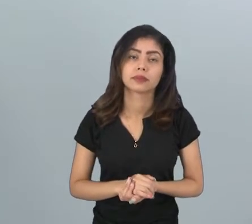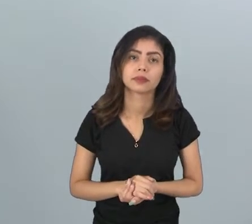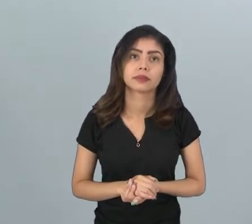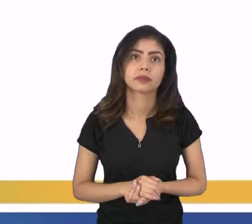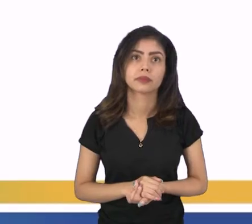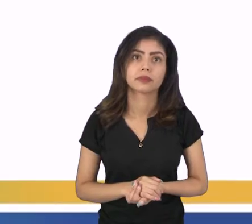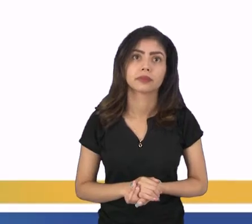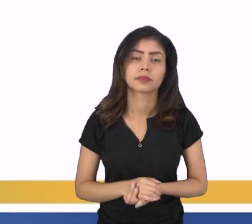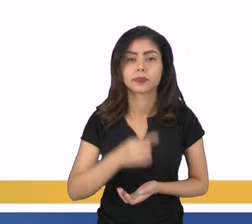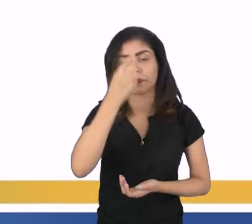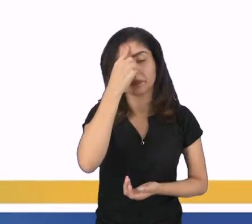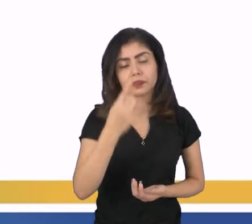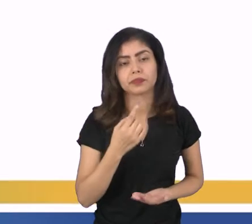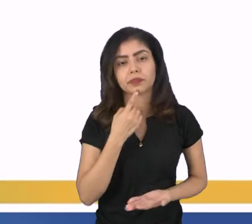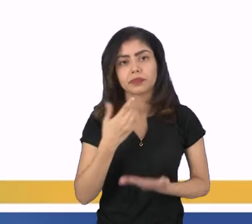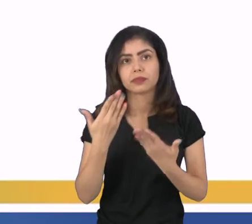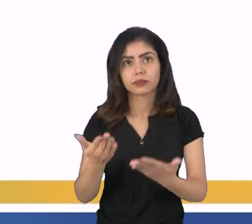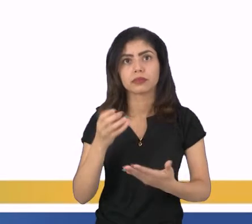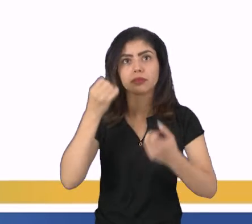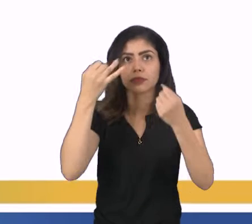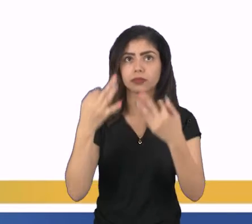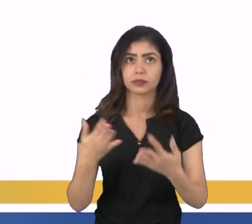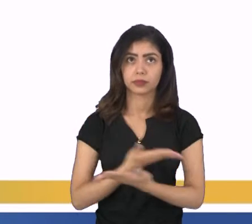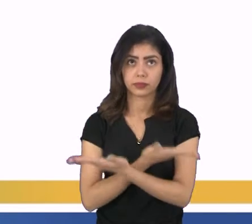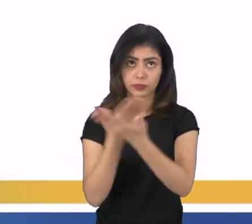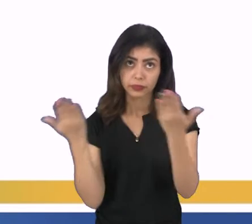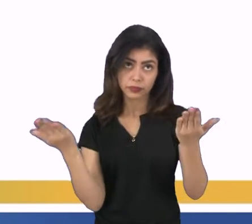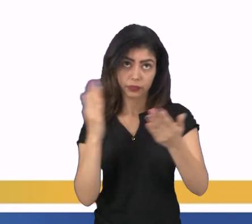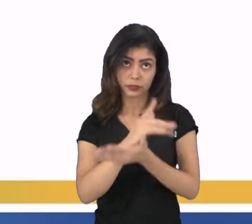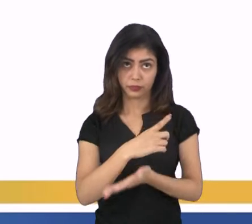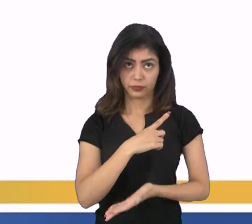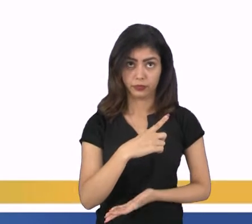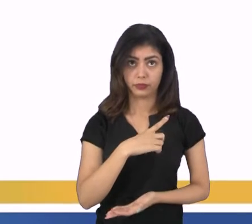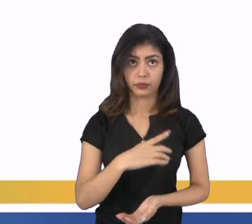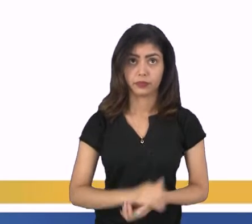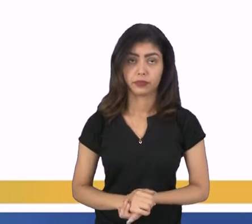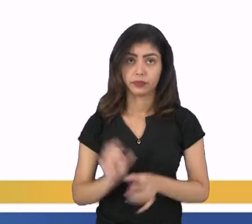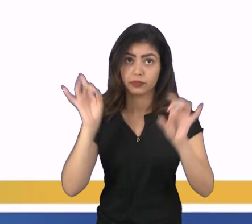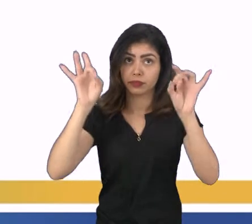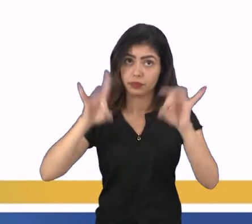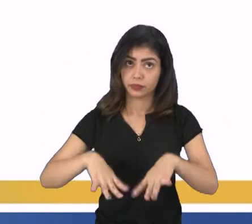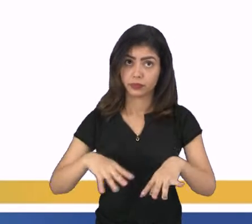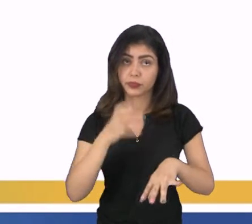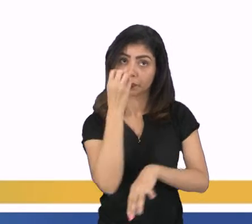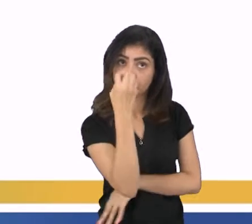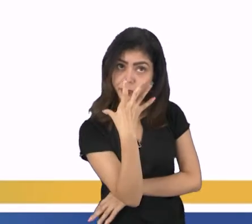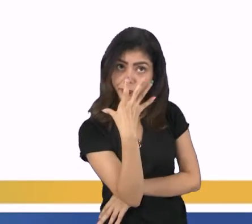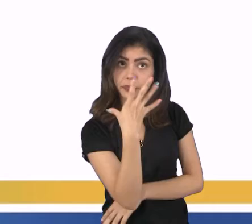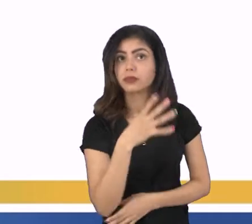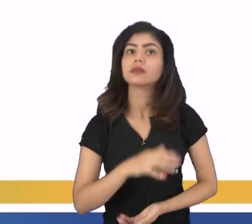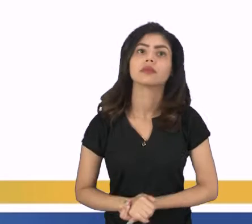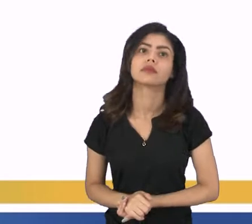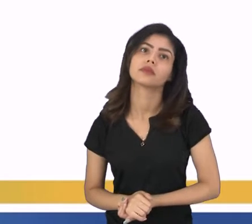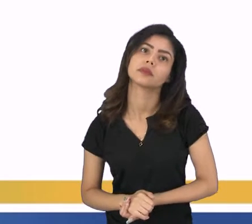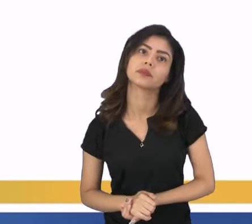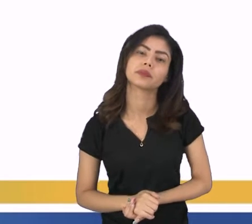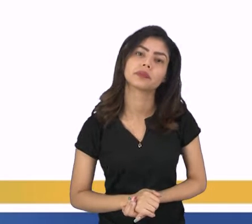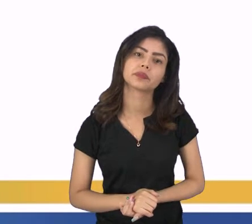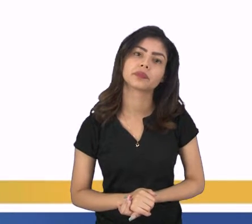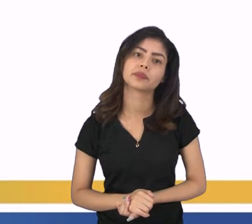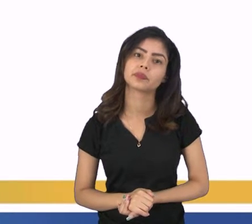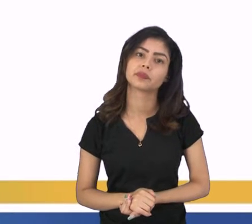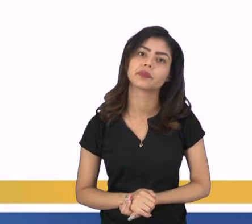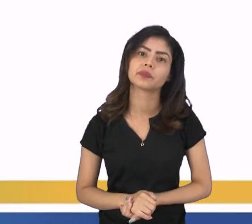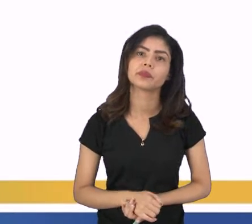fechar a ilustração do que acabei de explicar para vocês. Nós temos aí, na última foto, a Prefeitura de